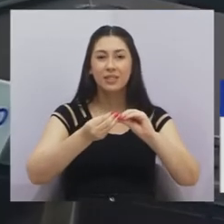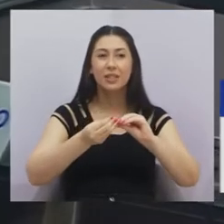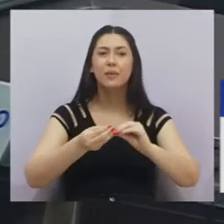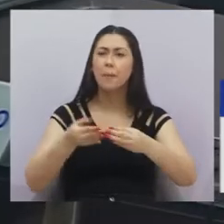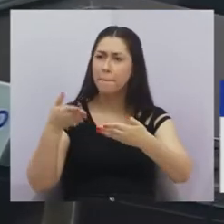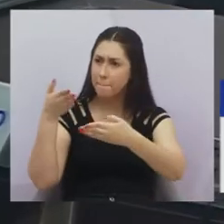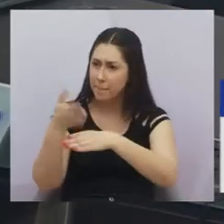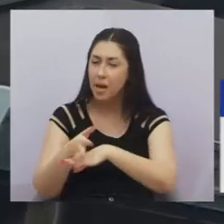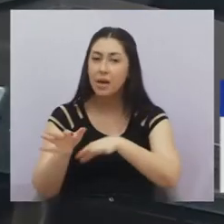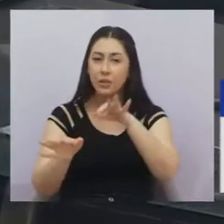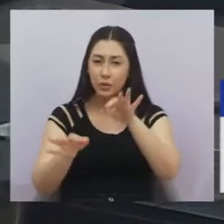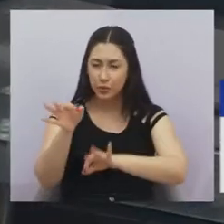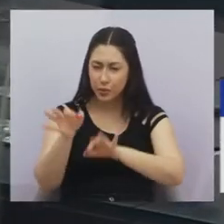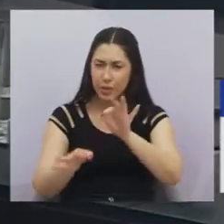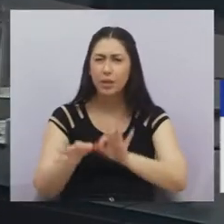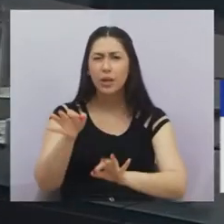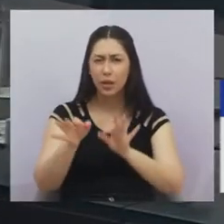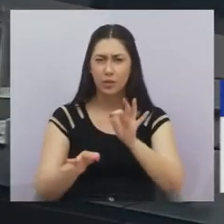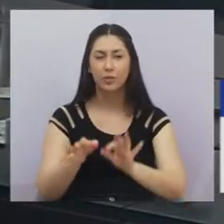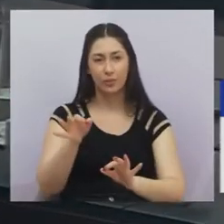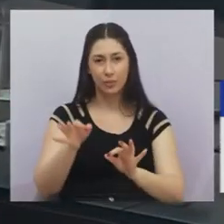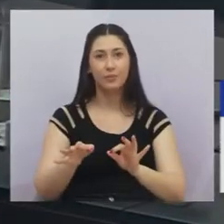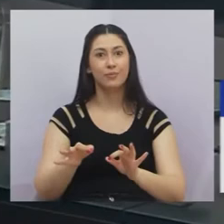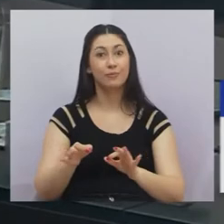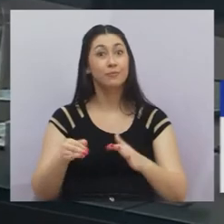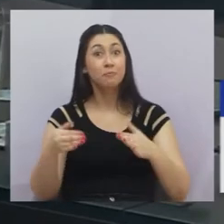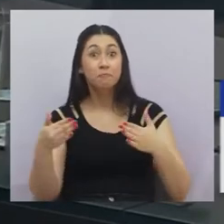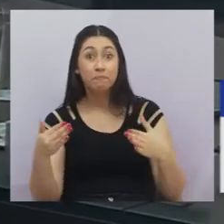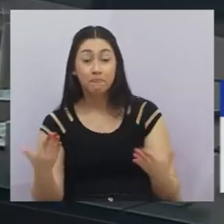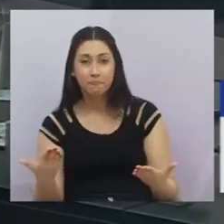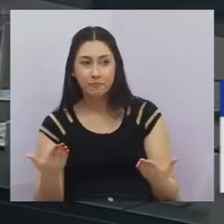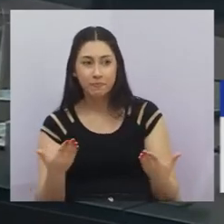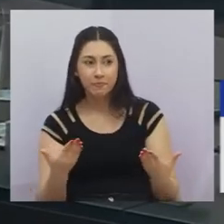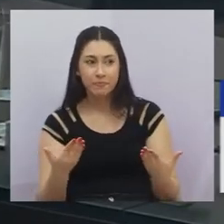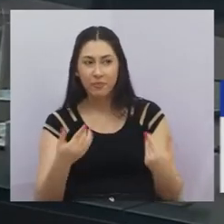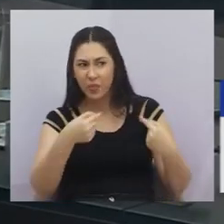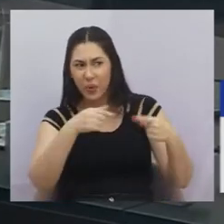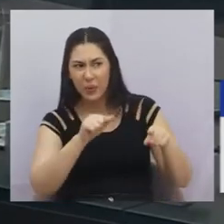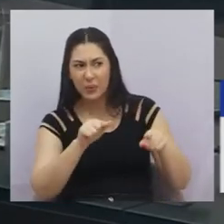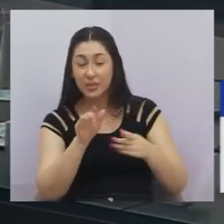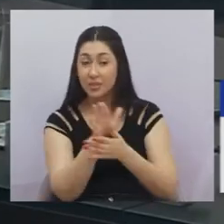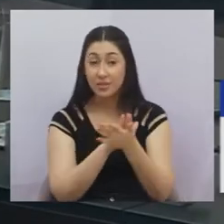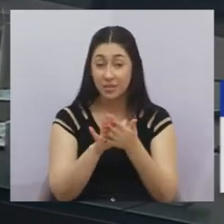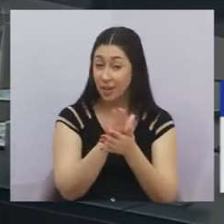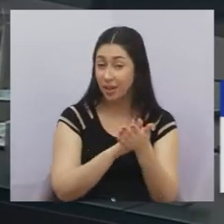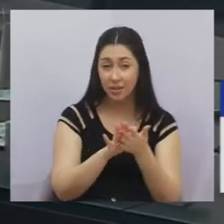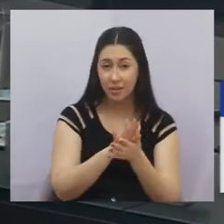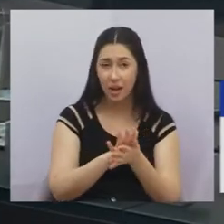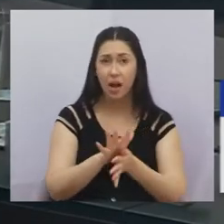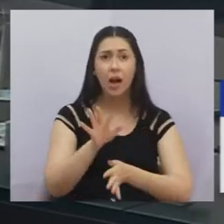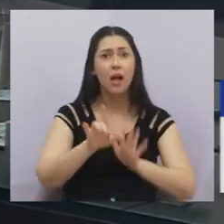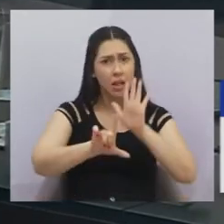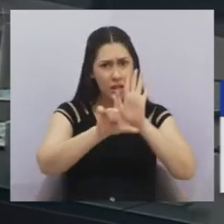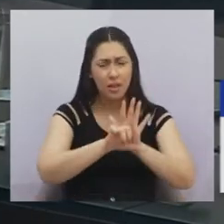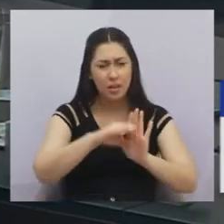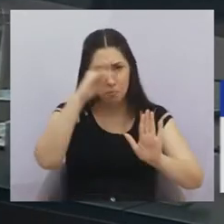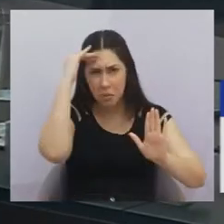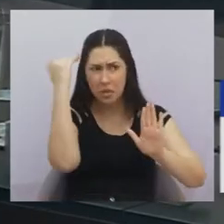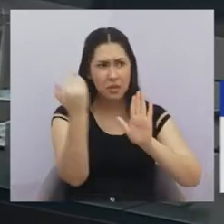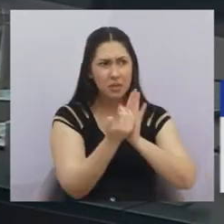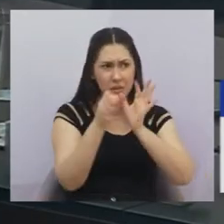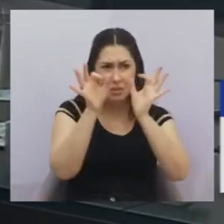pelo crivo dos profissionais aqui da casa. Então, não tinha objeção nenhuma sobre o aspecto legal para a gente